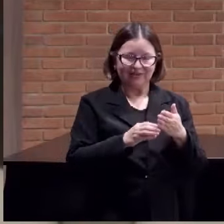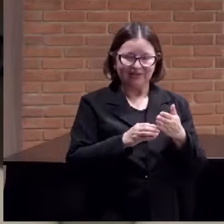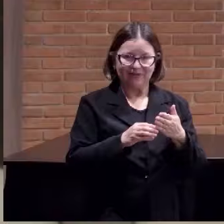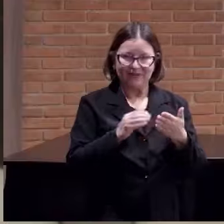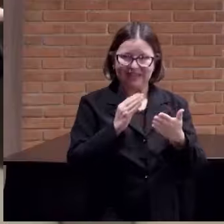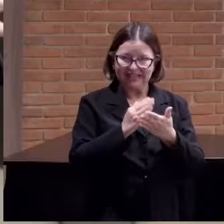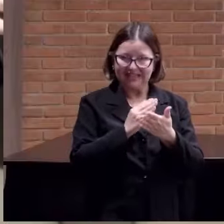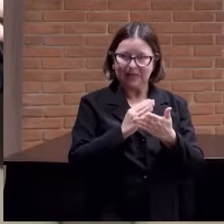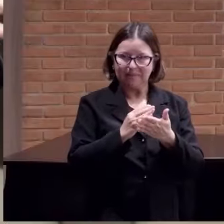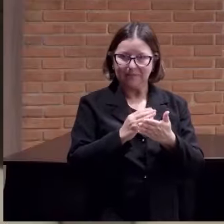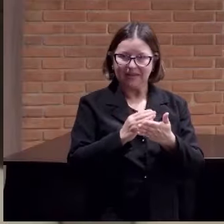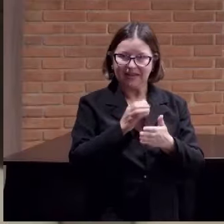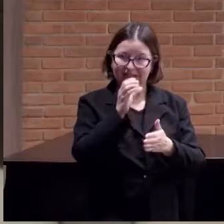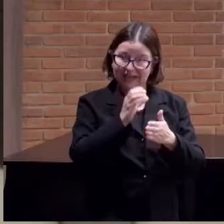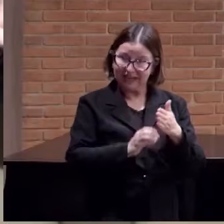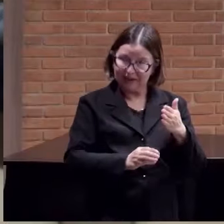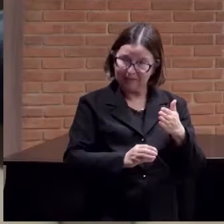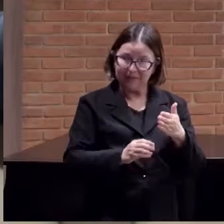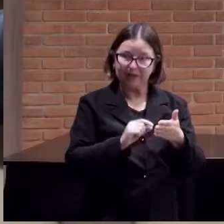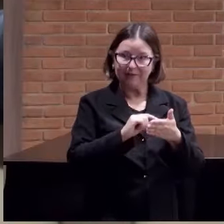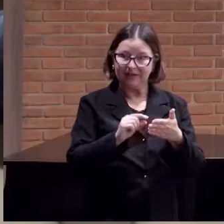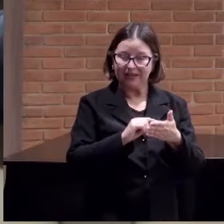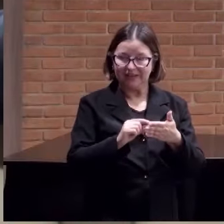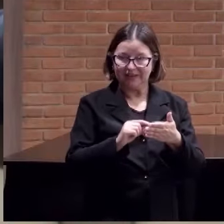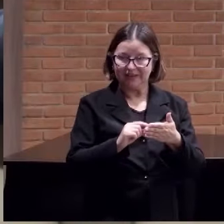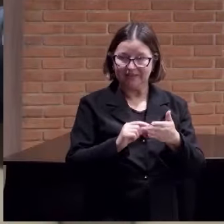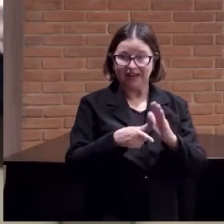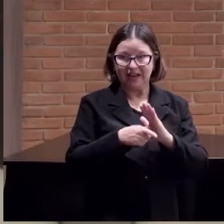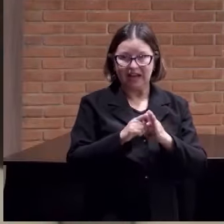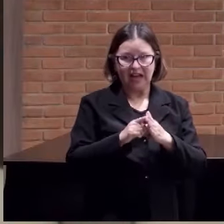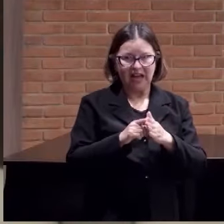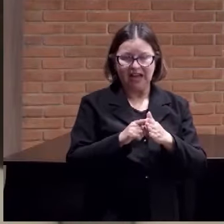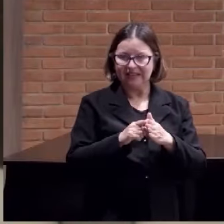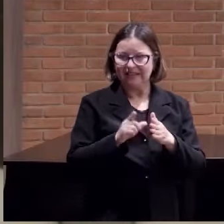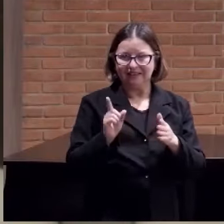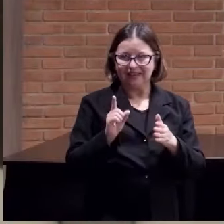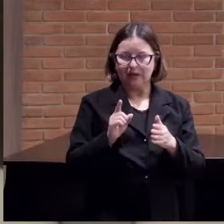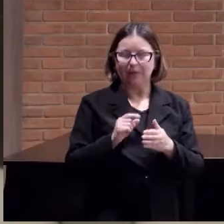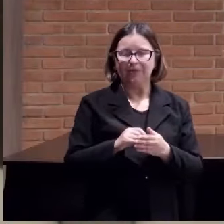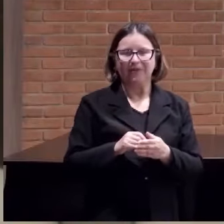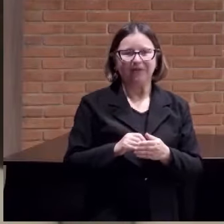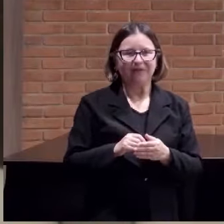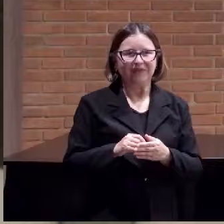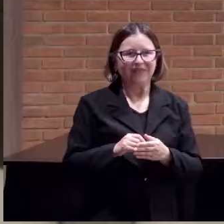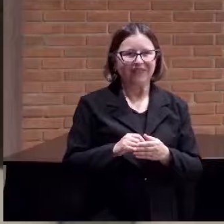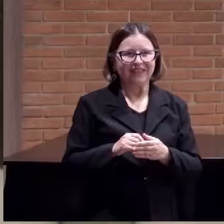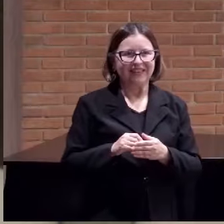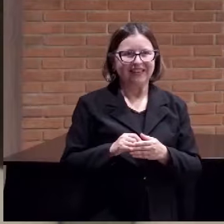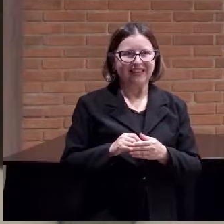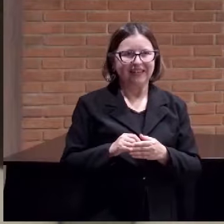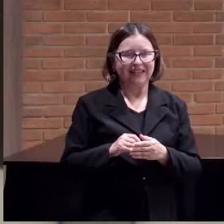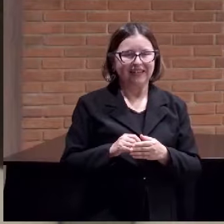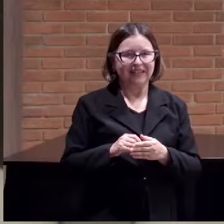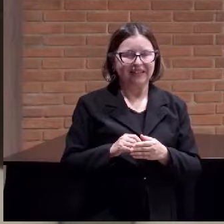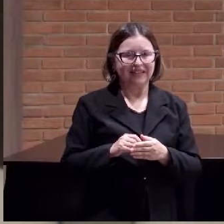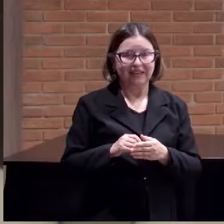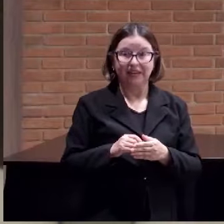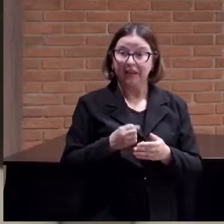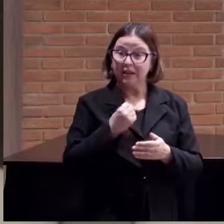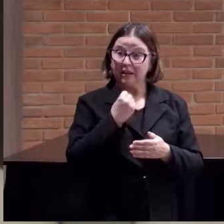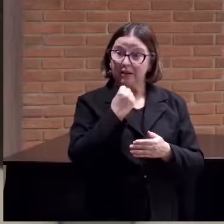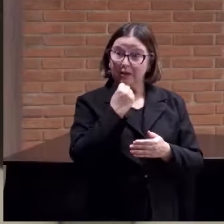nem capítulos nem versículos. Era um texto. E aqui é um pedaço. Foi muito bom,